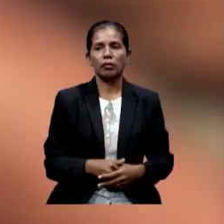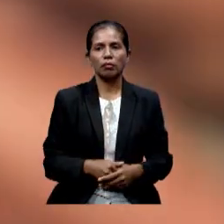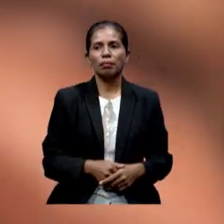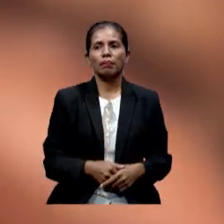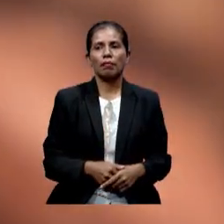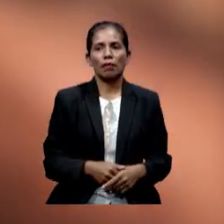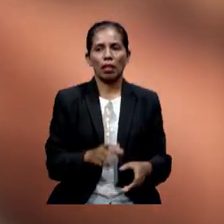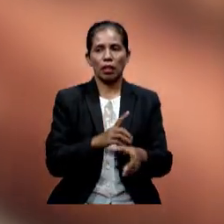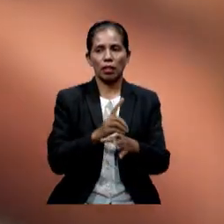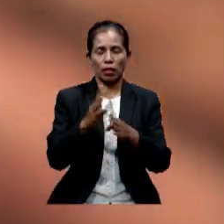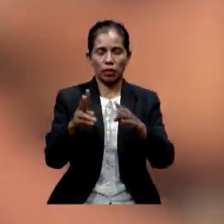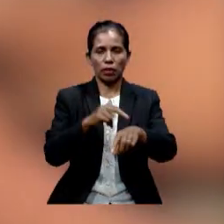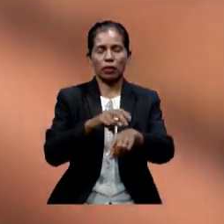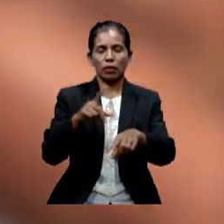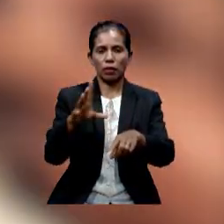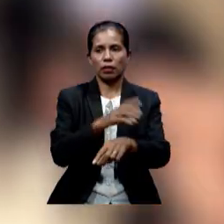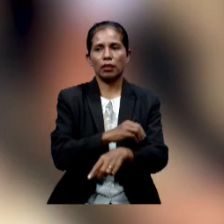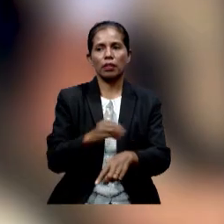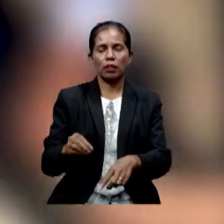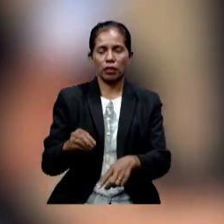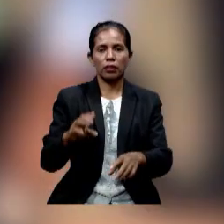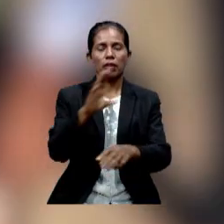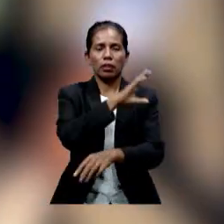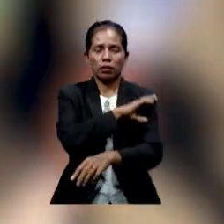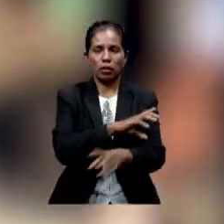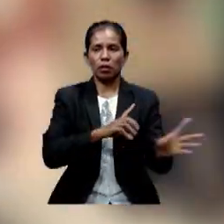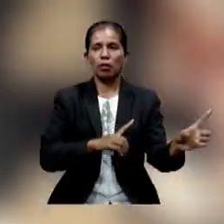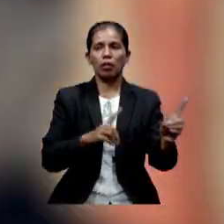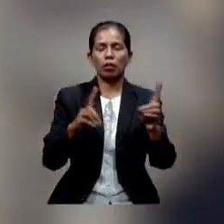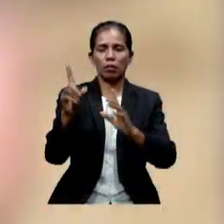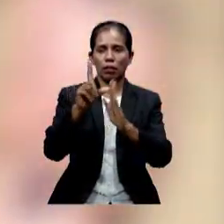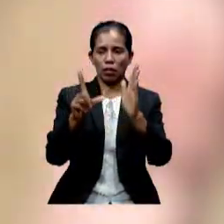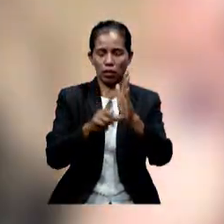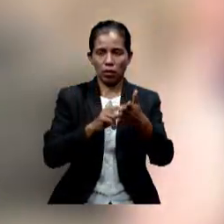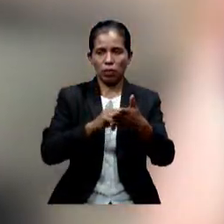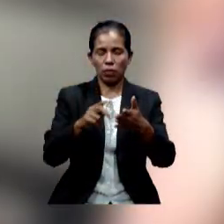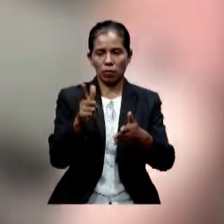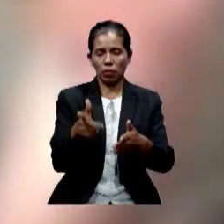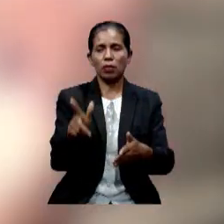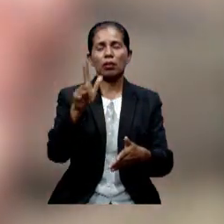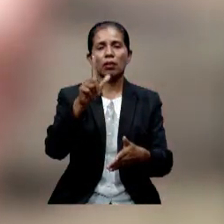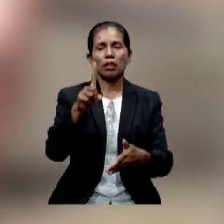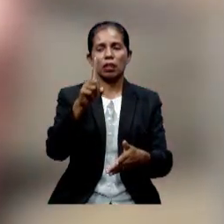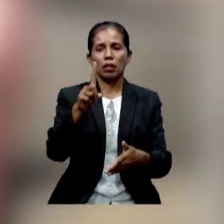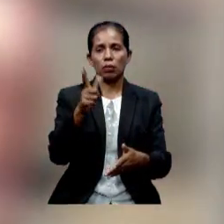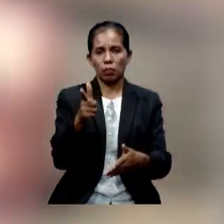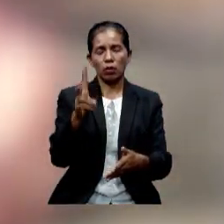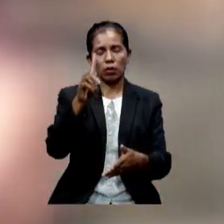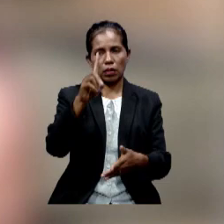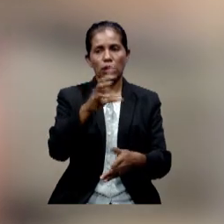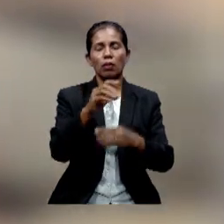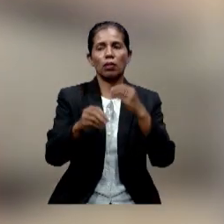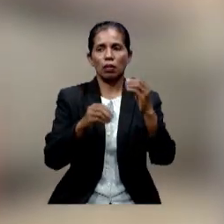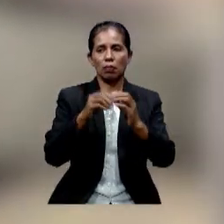a Direção Nacional Quarantena no Biosegurança implementa Decreto-Lei número 1.900/2018 com o